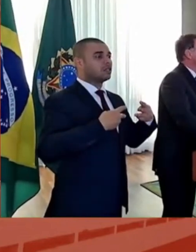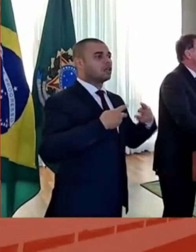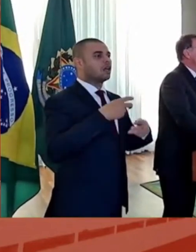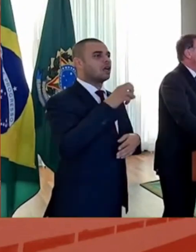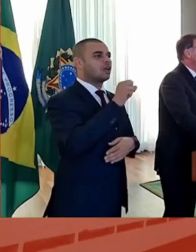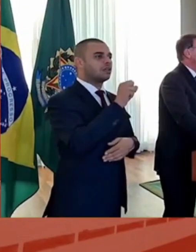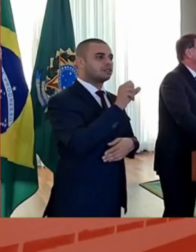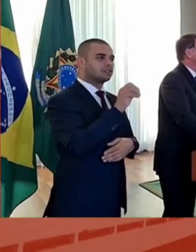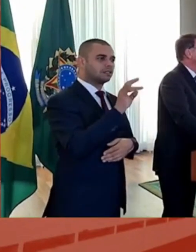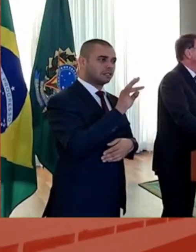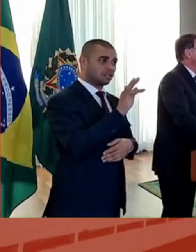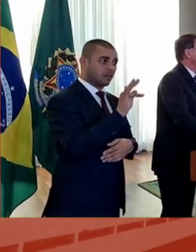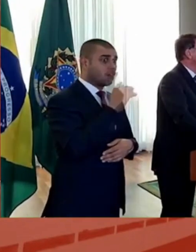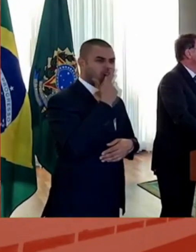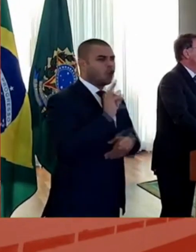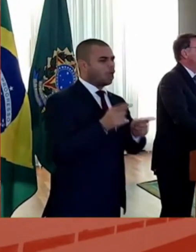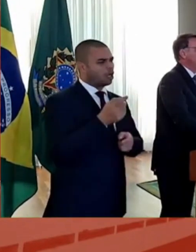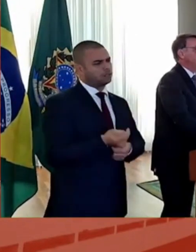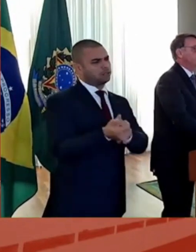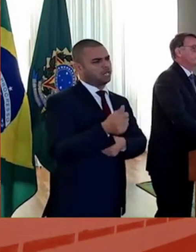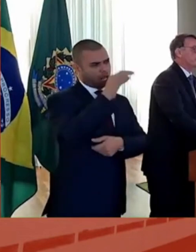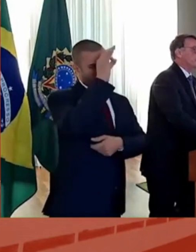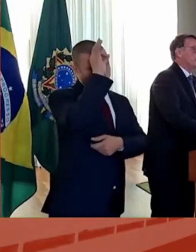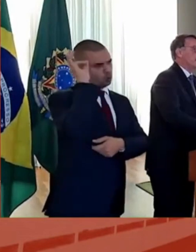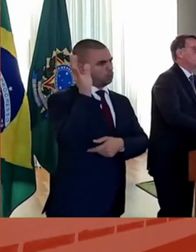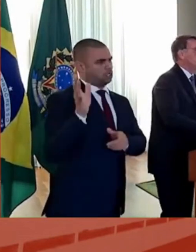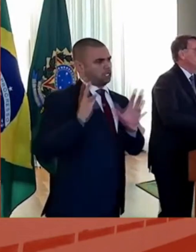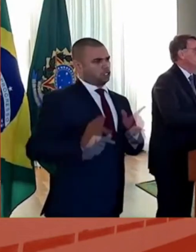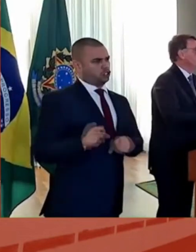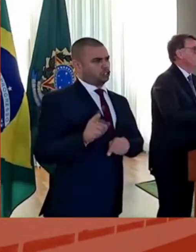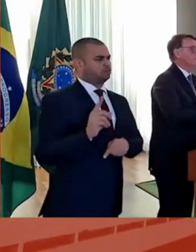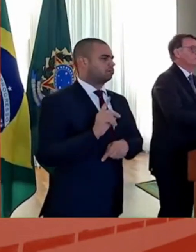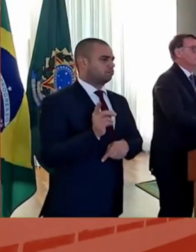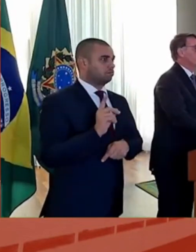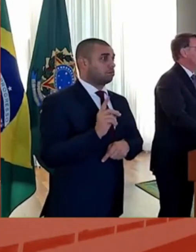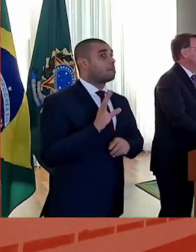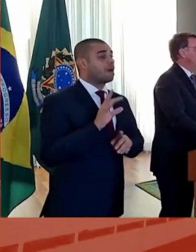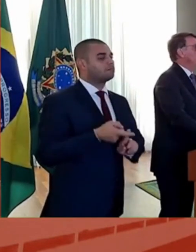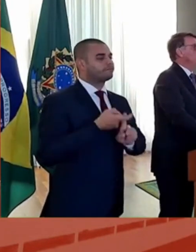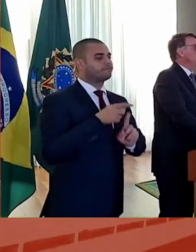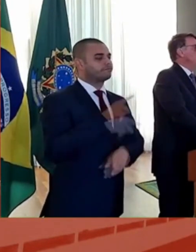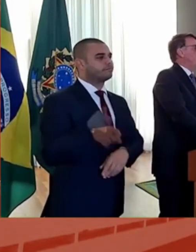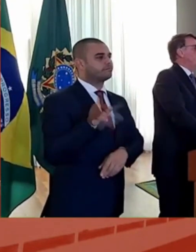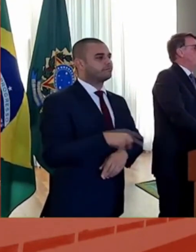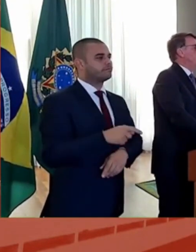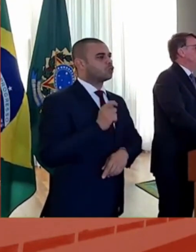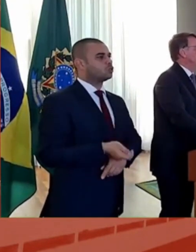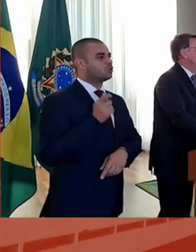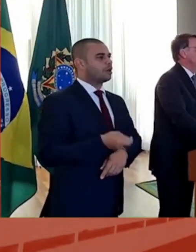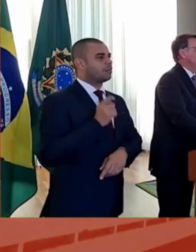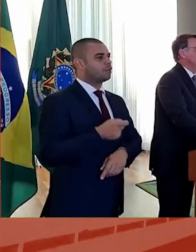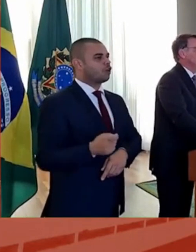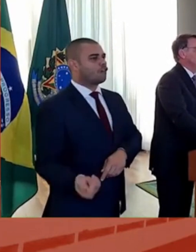foram cometidos na data de ontem. Mas aí você tem um catálogo, sabe, Thalita, que varia